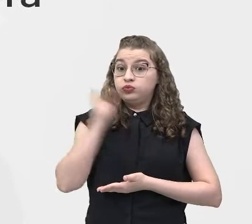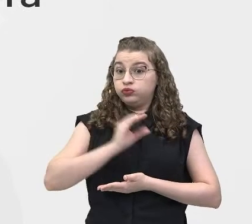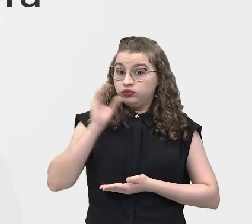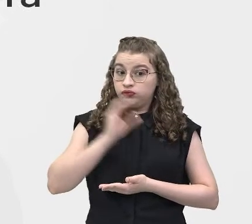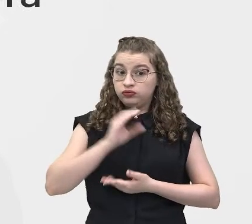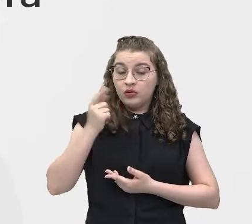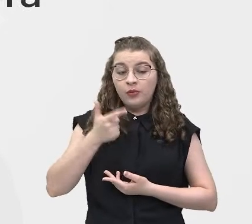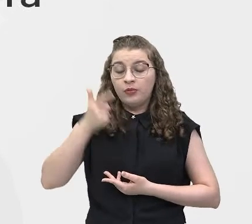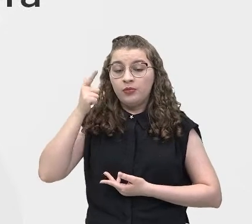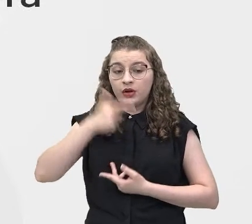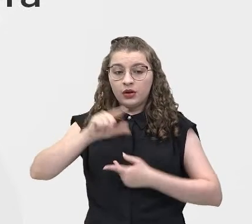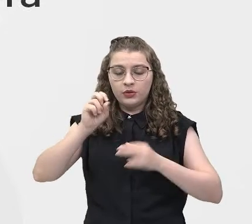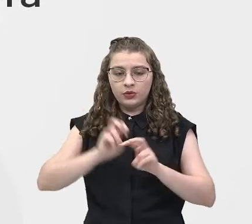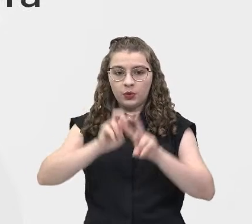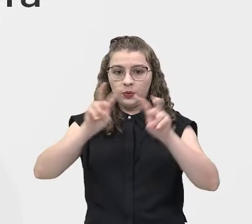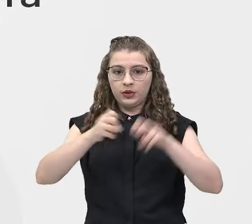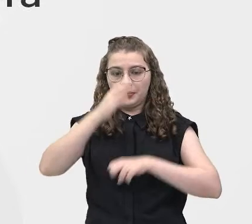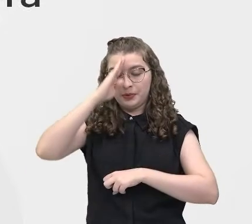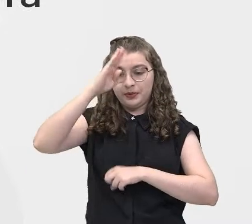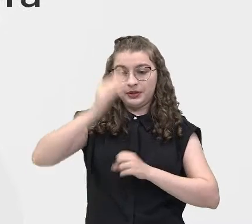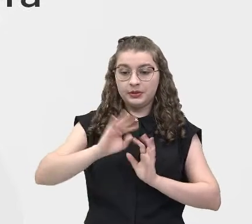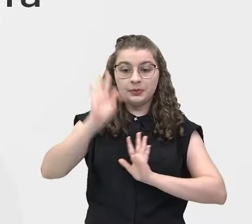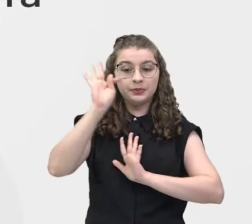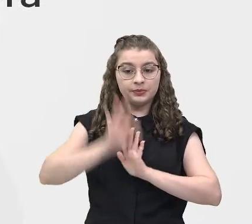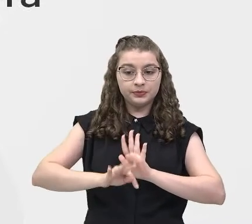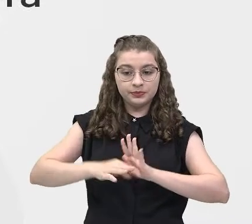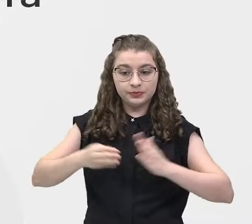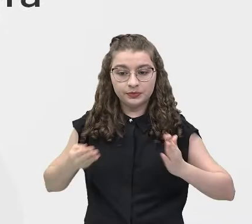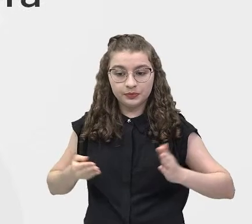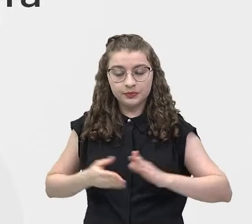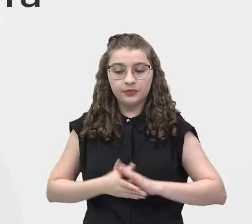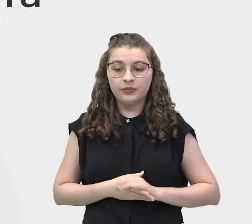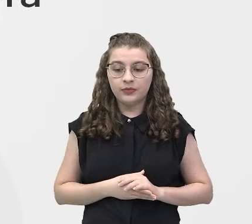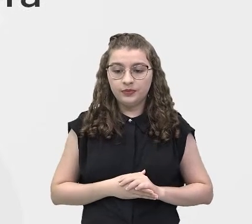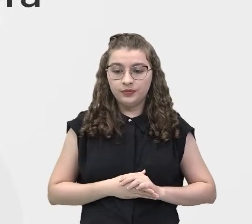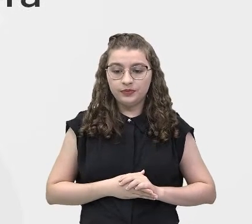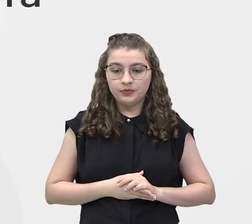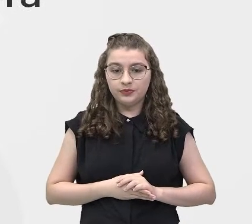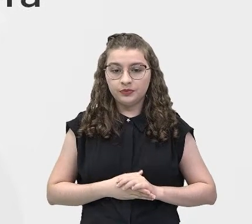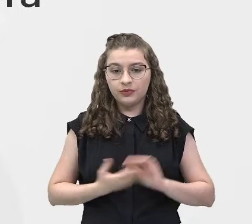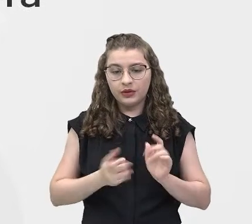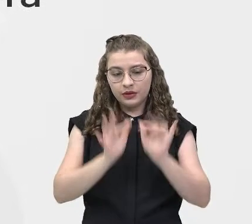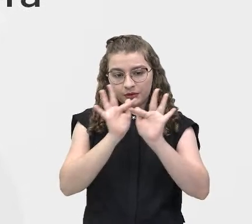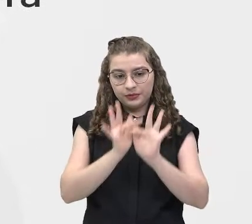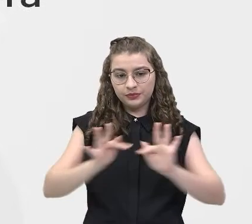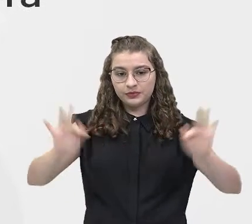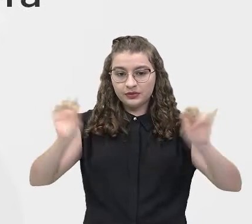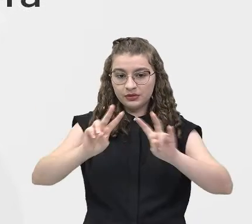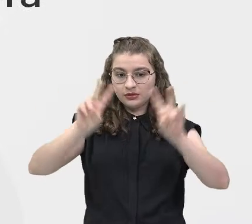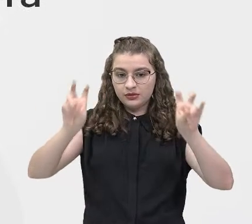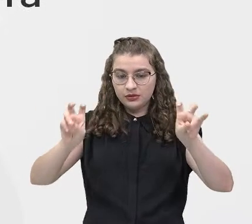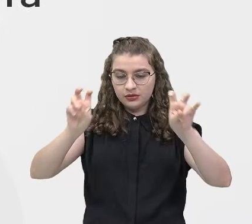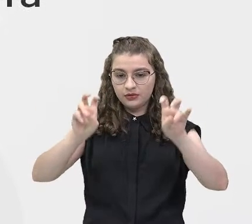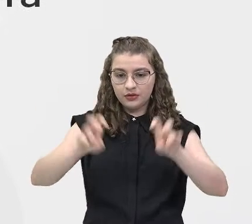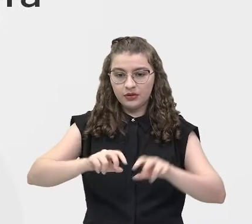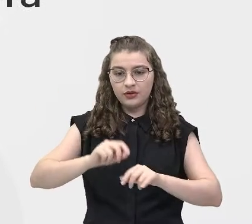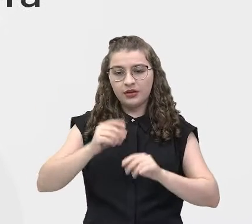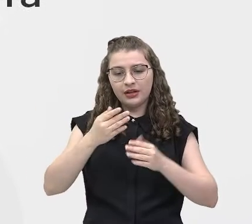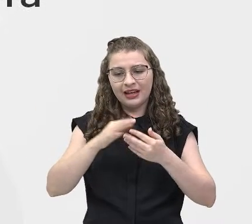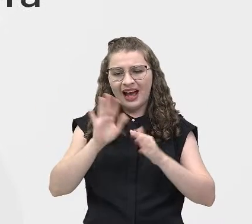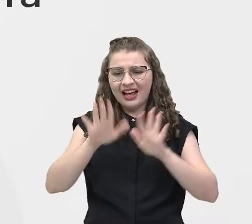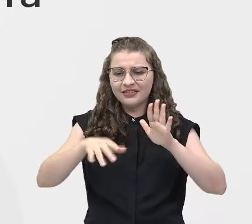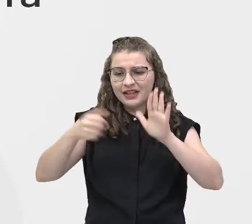rápida para obter a ideia principal de um texto. Então, a leitura de frases temáticas, que